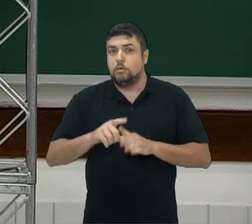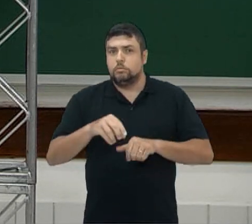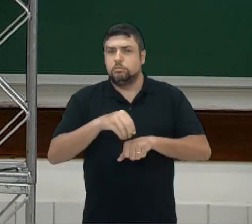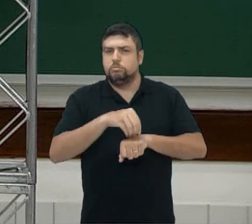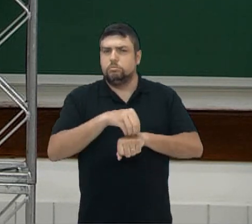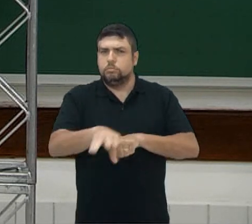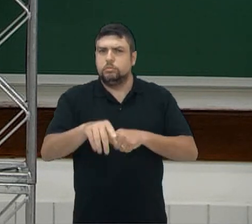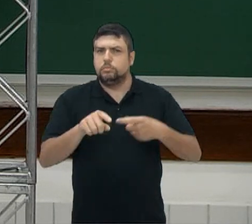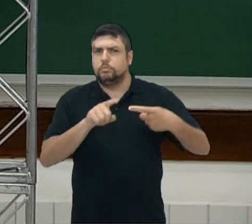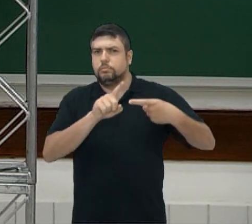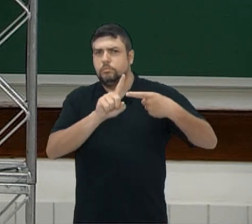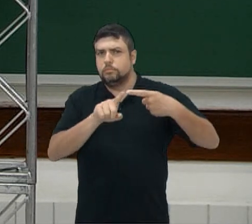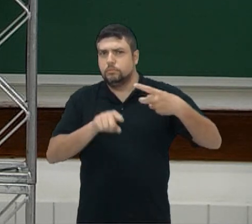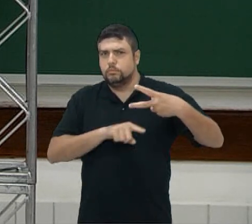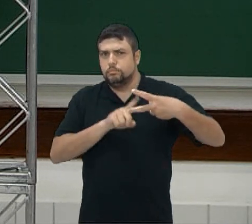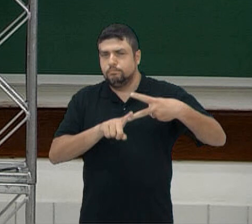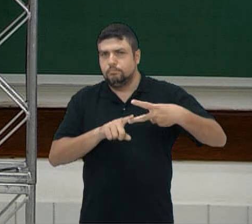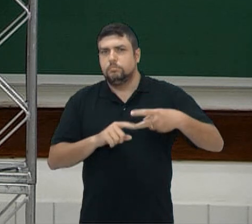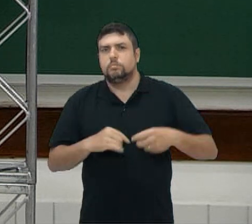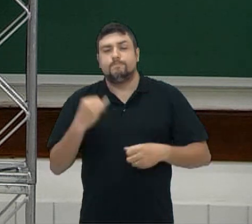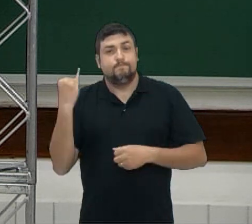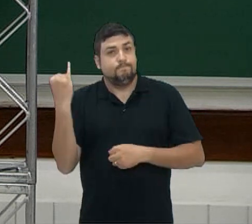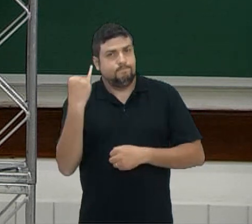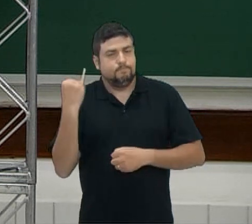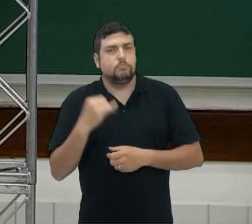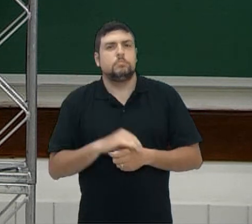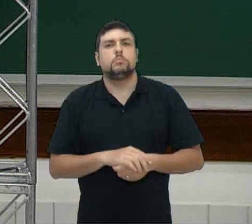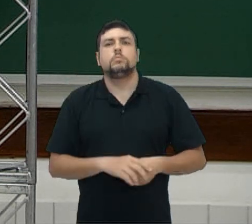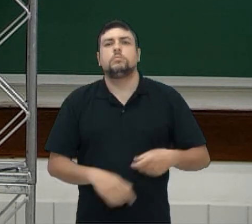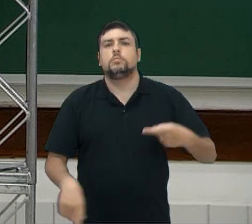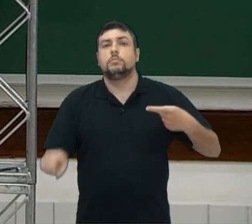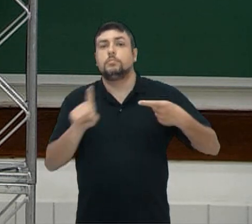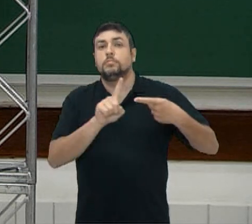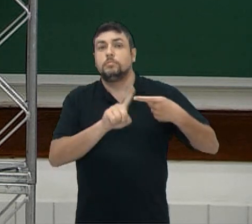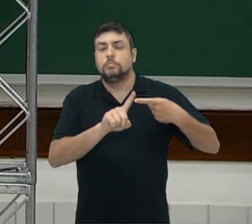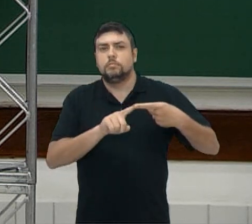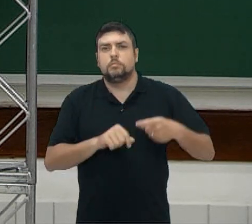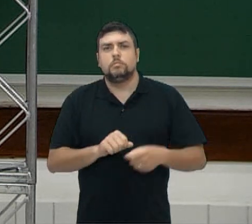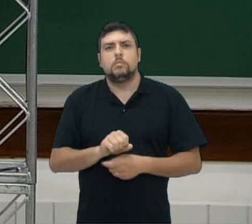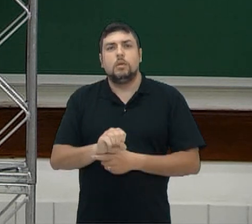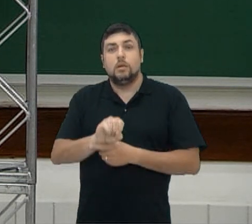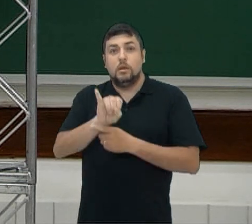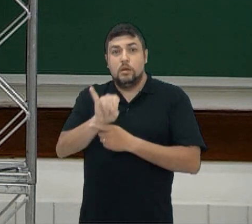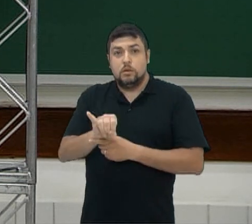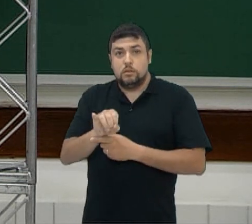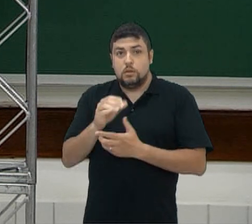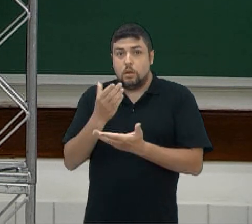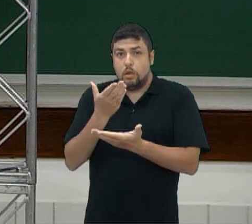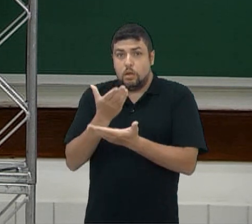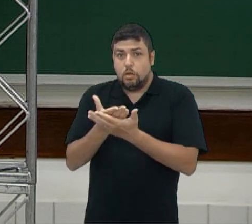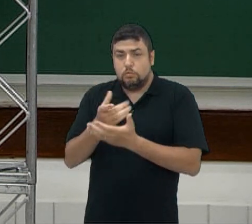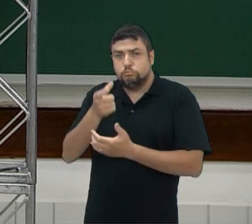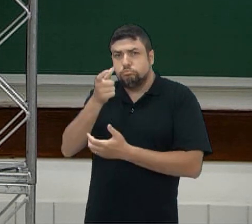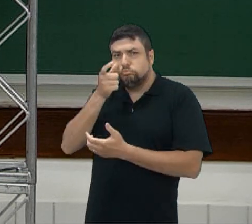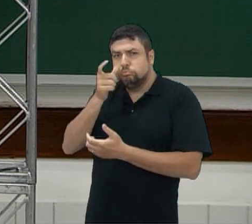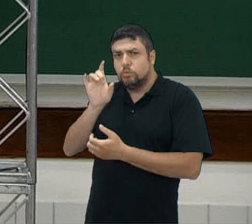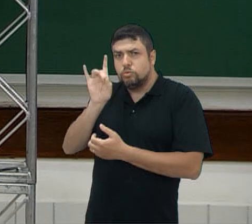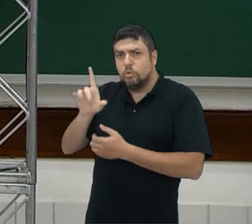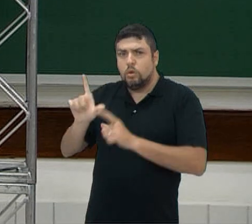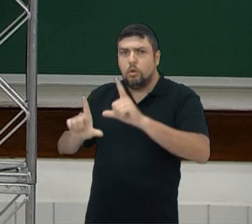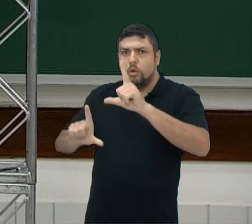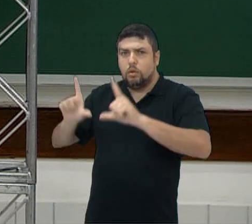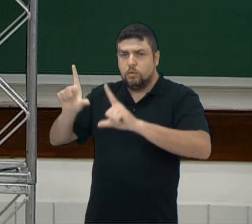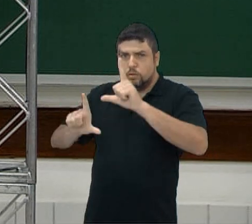recados muito, mas muito importantes. Primeiro recadinho, se você está assistindo as aulas somente pela TV aberta